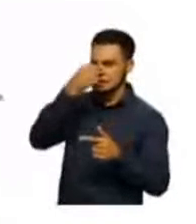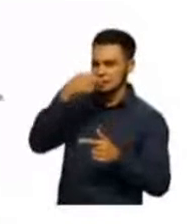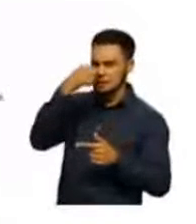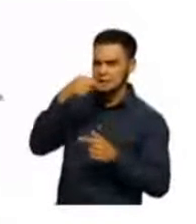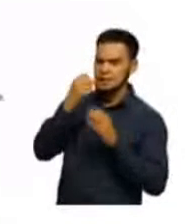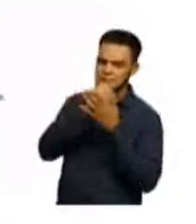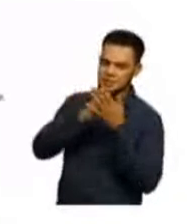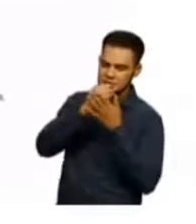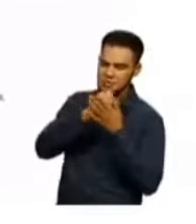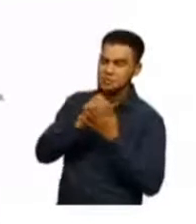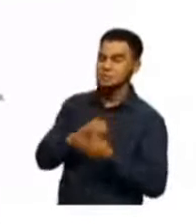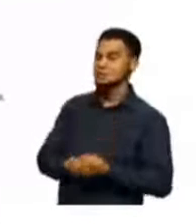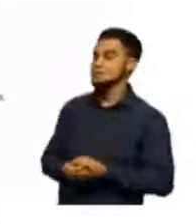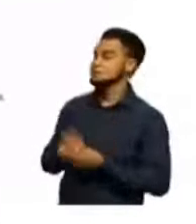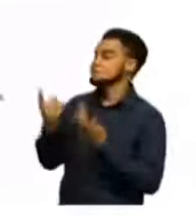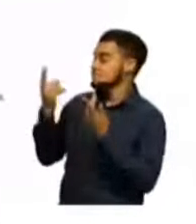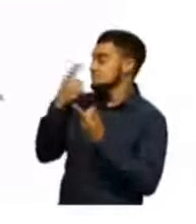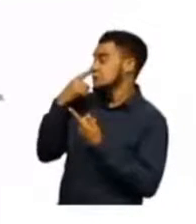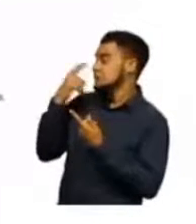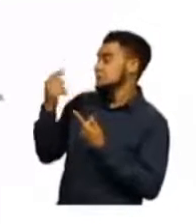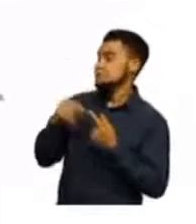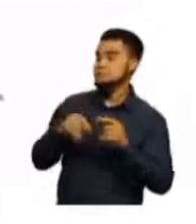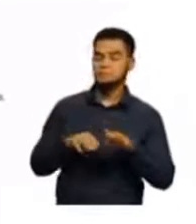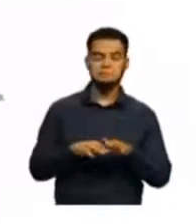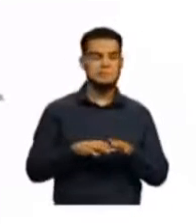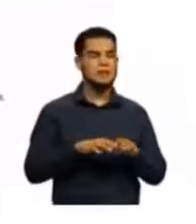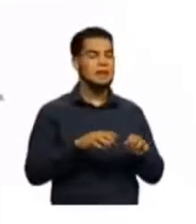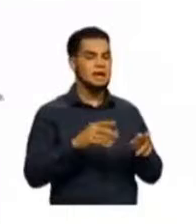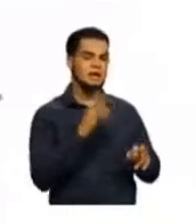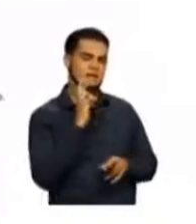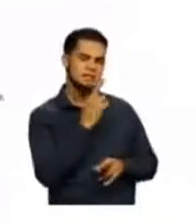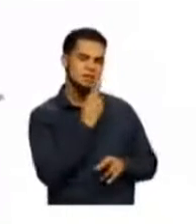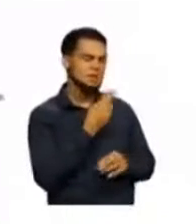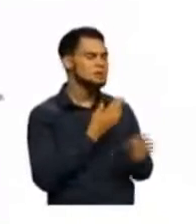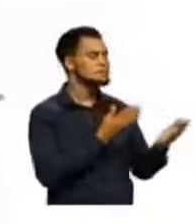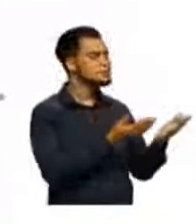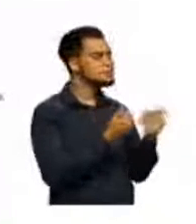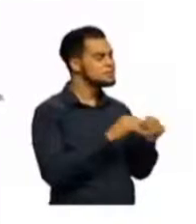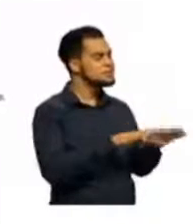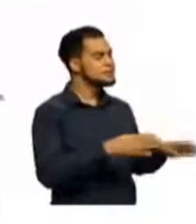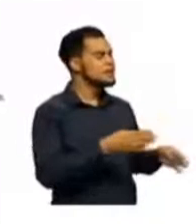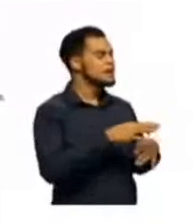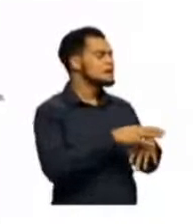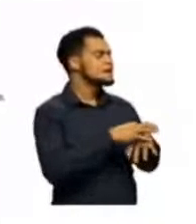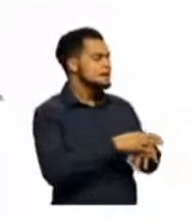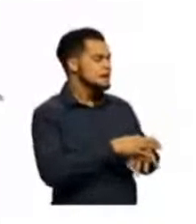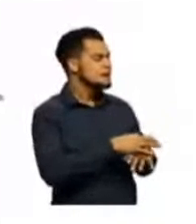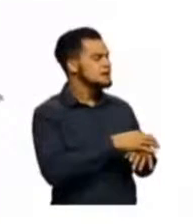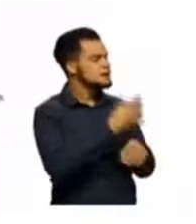charge. O moço está no restaurante com a máscara e ele pede: costelinha de porco, por favor.